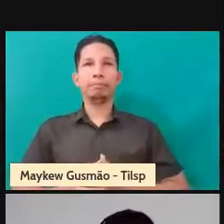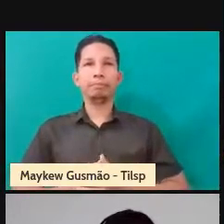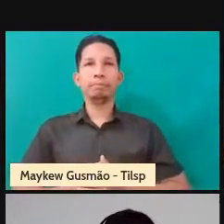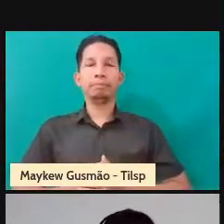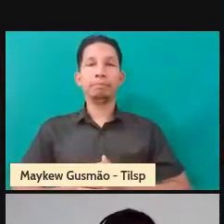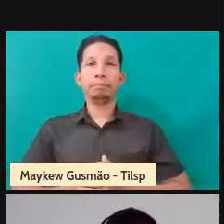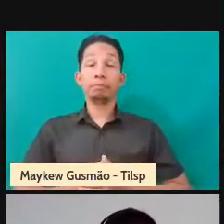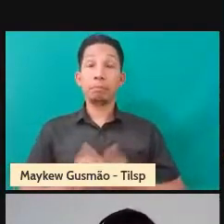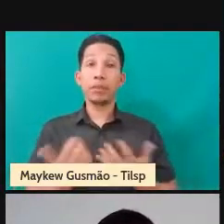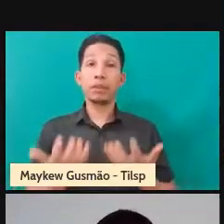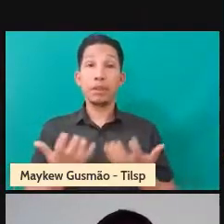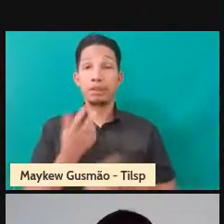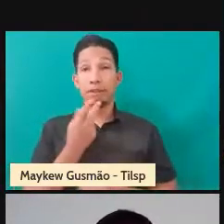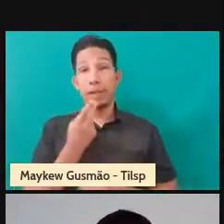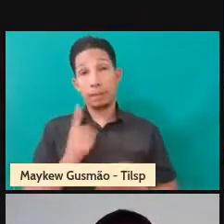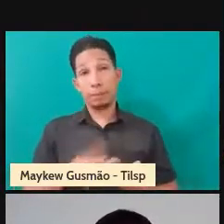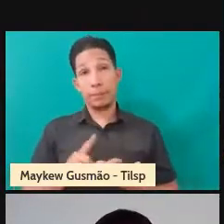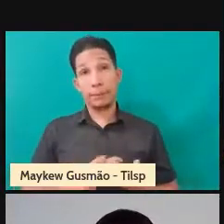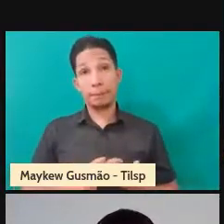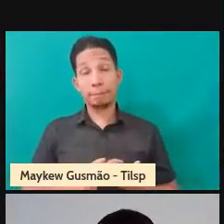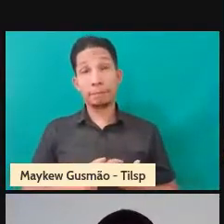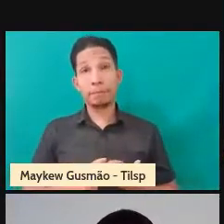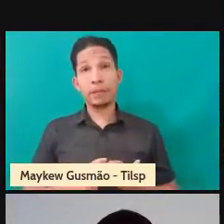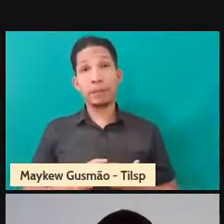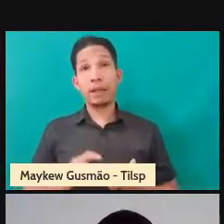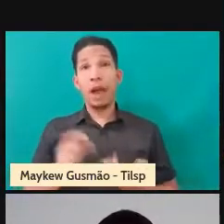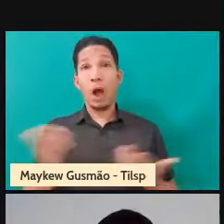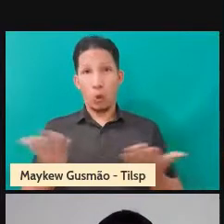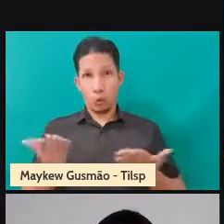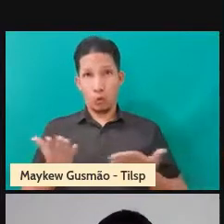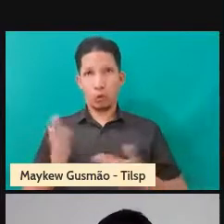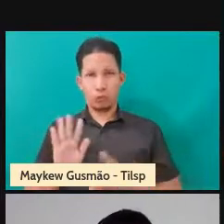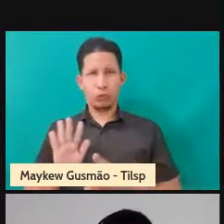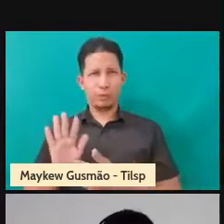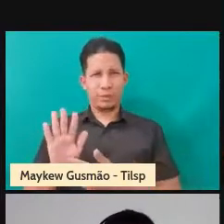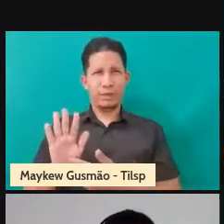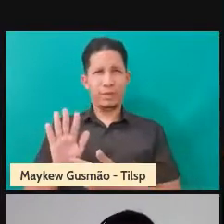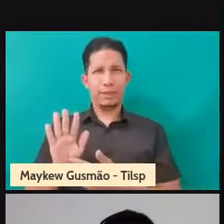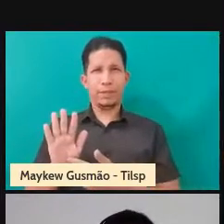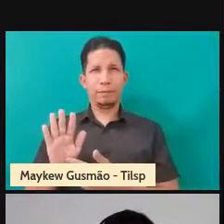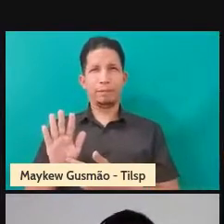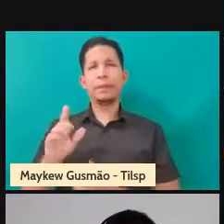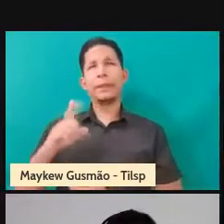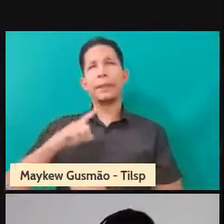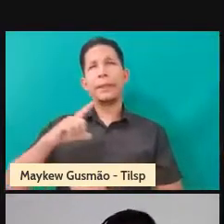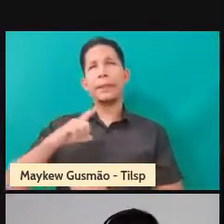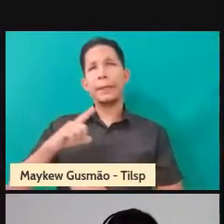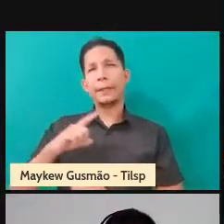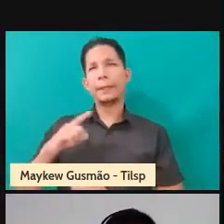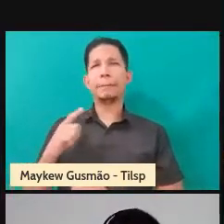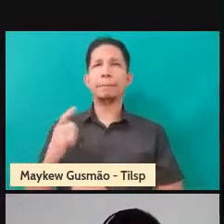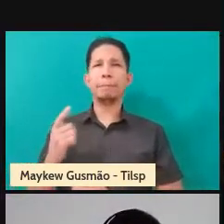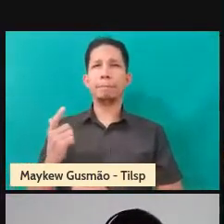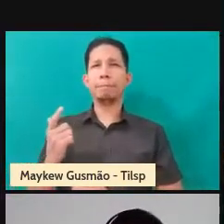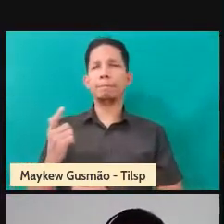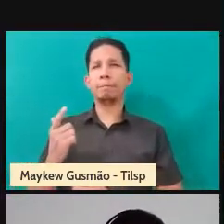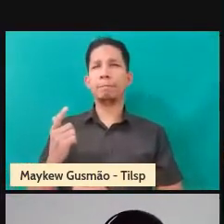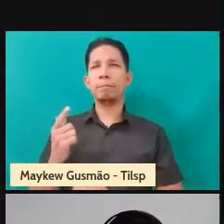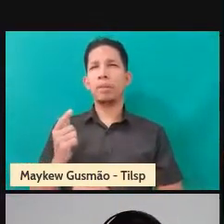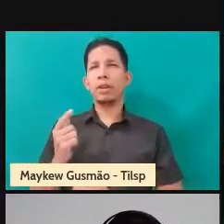Eu queria dizer também que o que eu vou apresentar hoje tem um pouco de vários